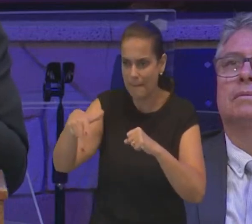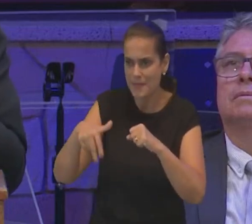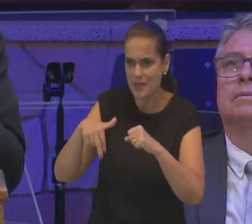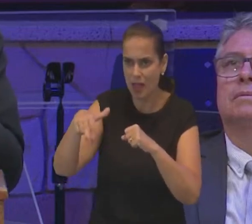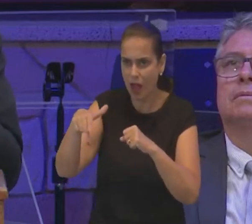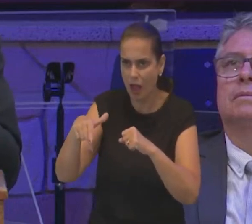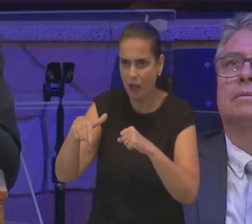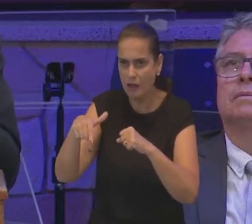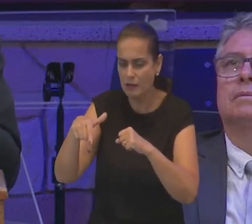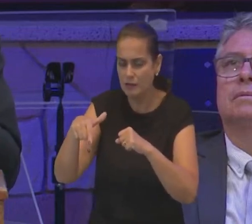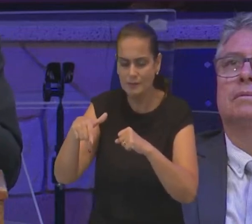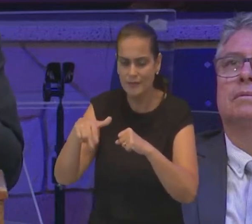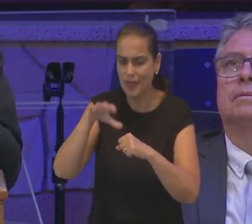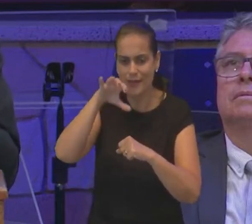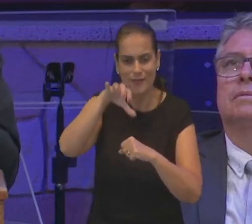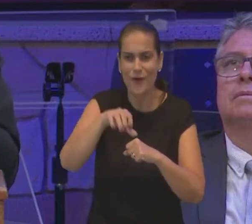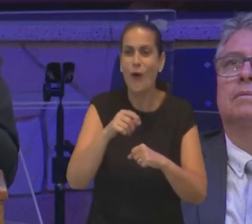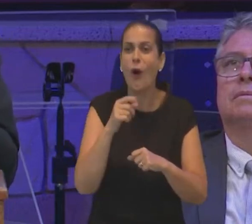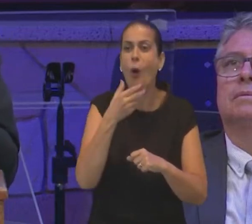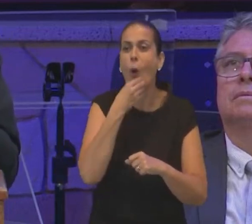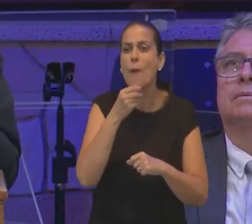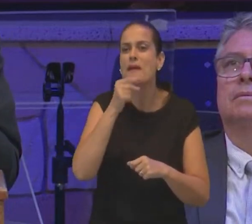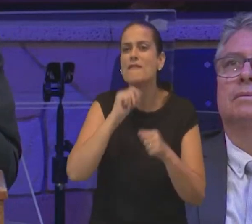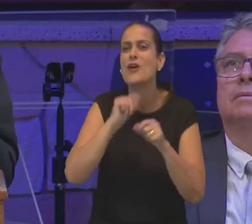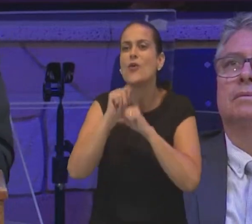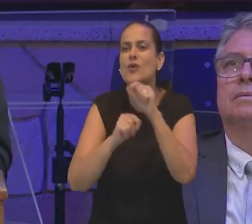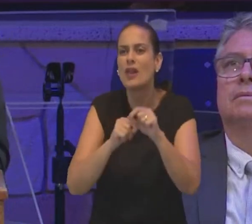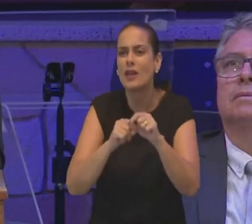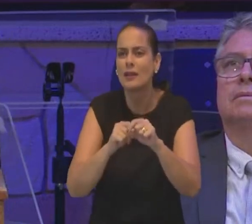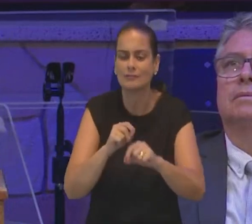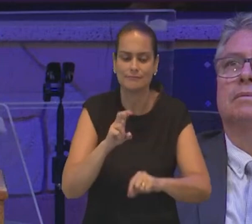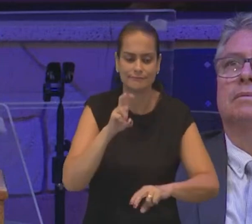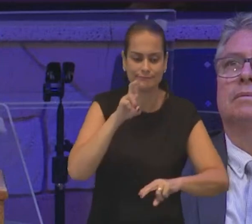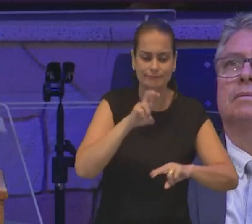outro preso que não sabia ler e sentava e ia ler com